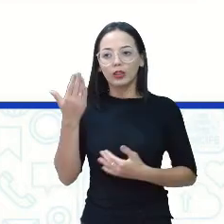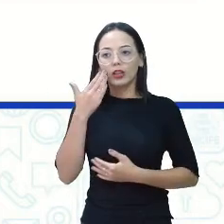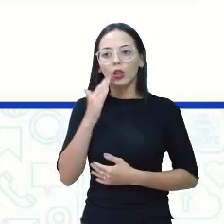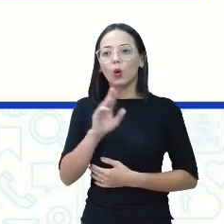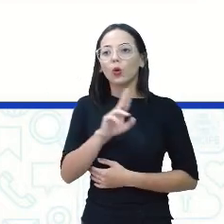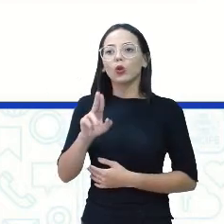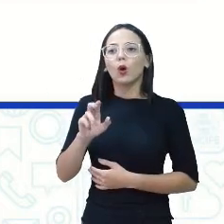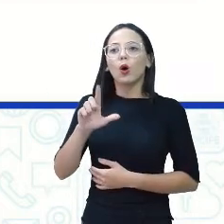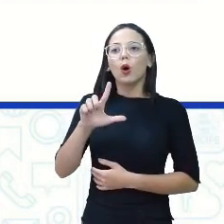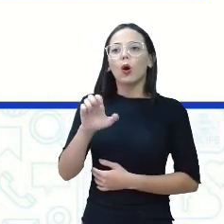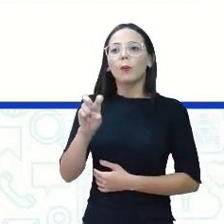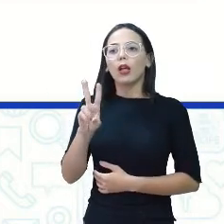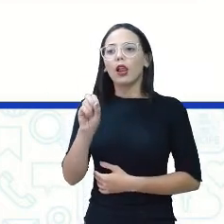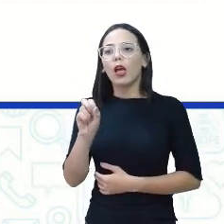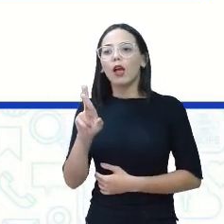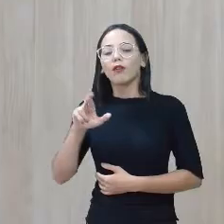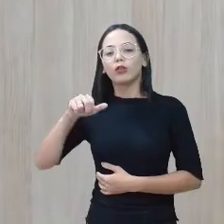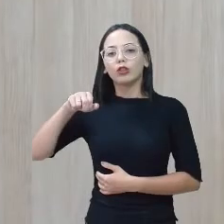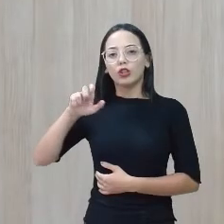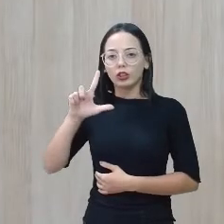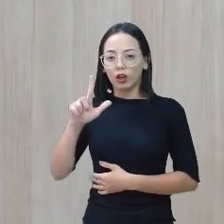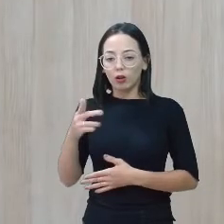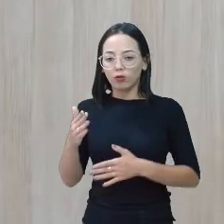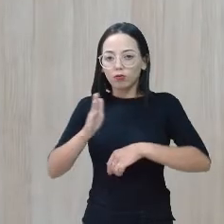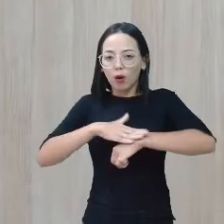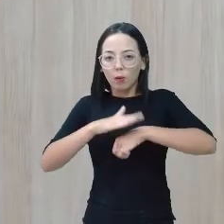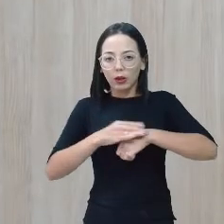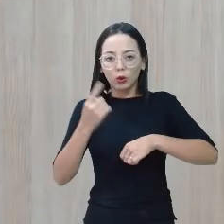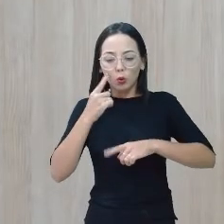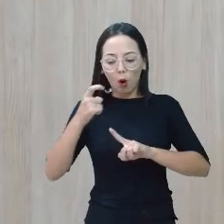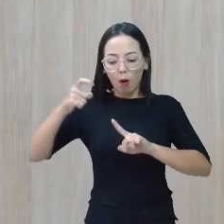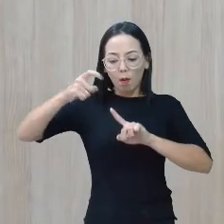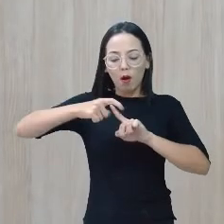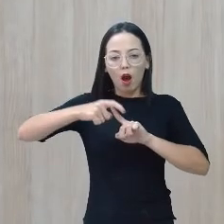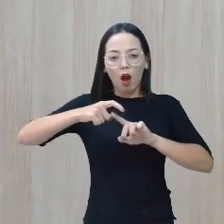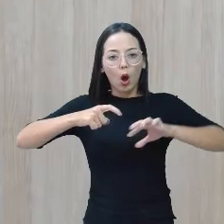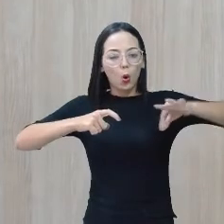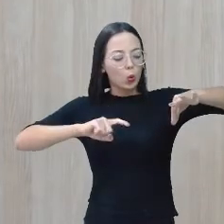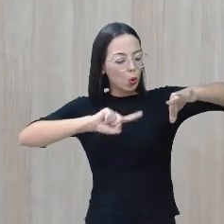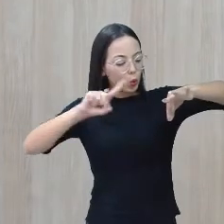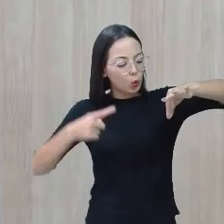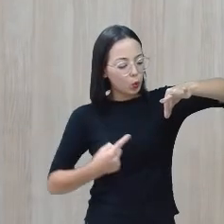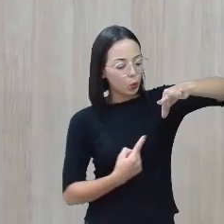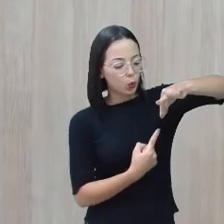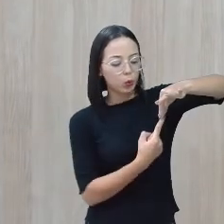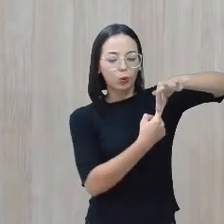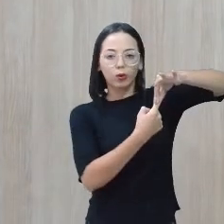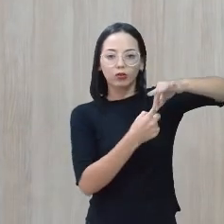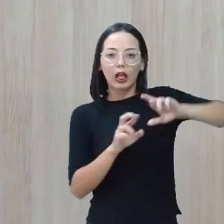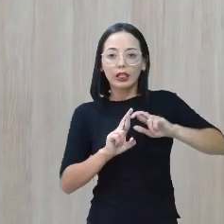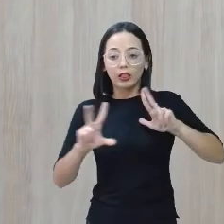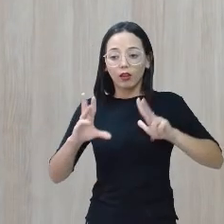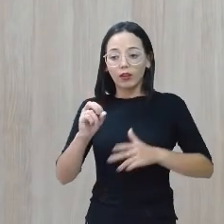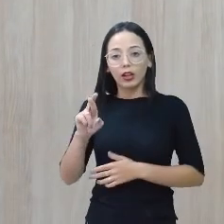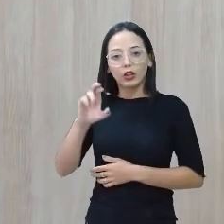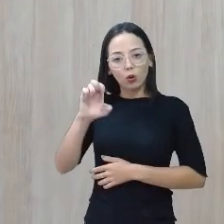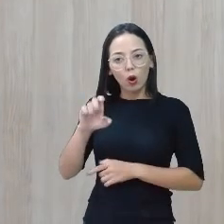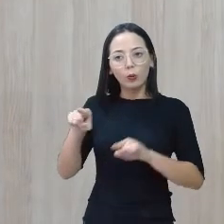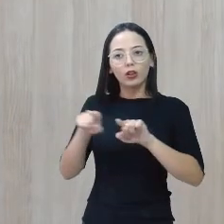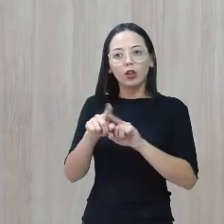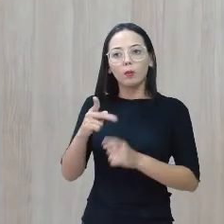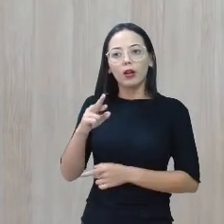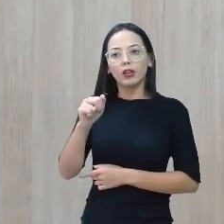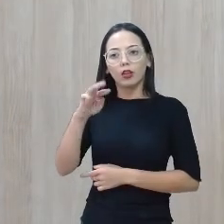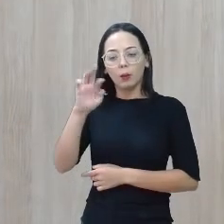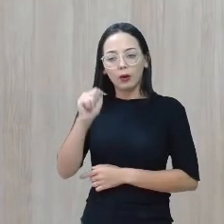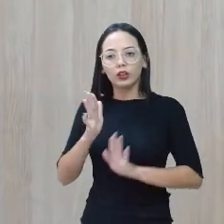levonorgestrel no interior do útero. Então, no momento que é colocado esse DIU hormonal, ele, diferente do DIU de cobre e de prata, ele já